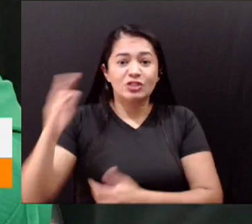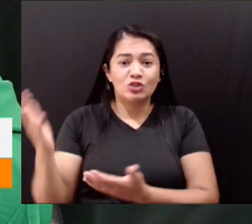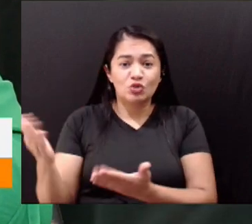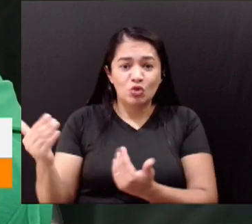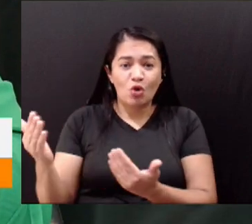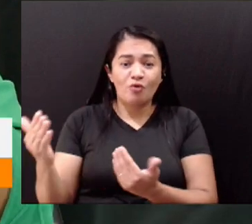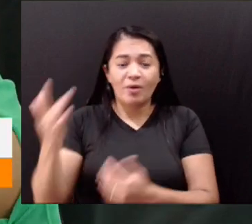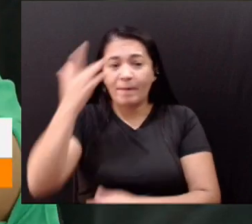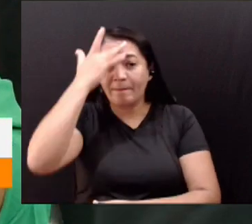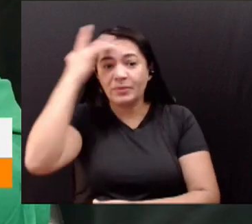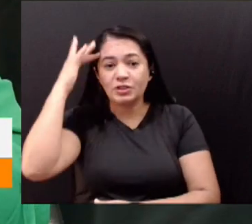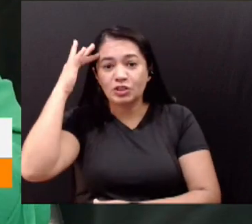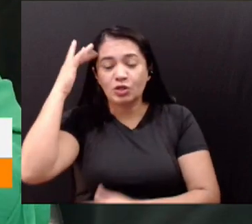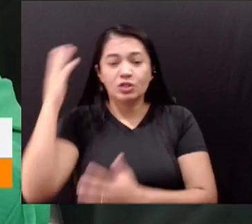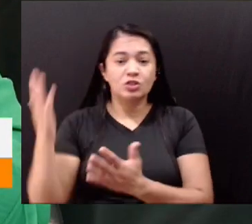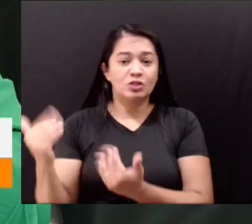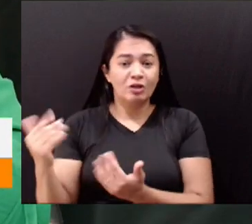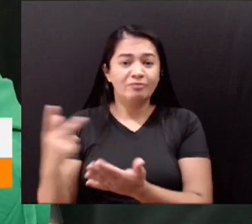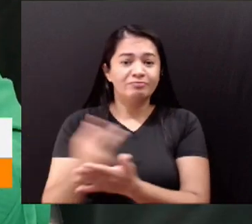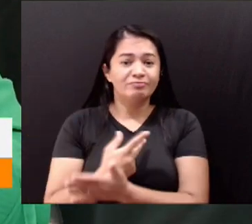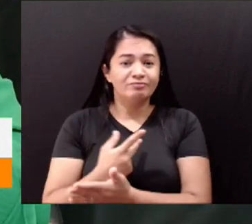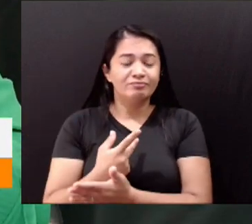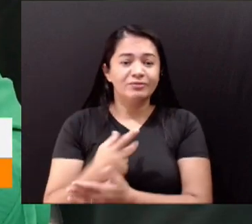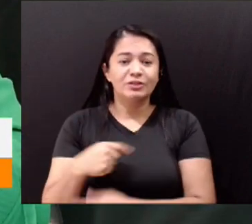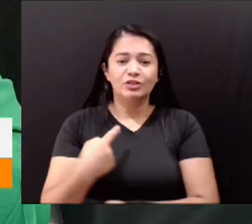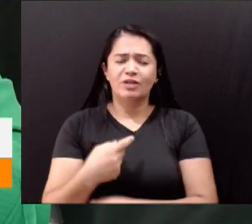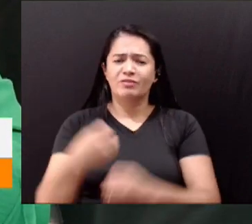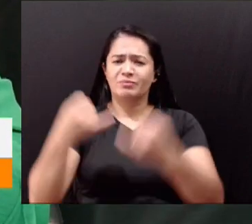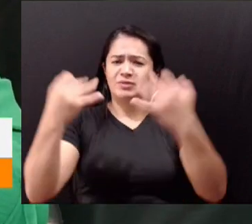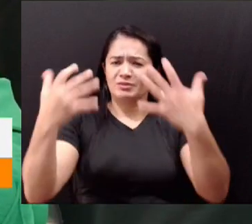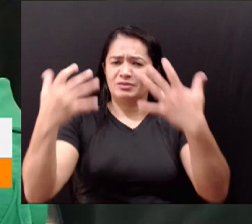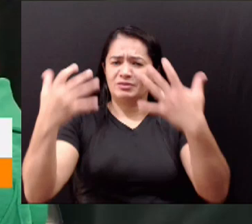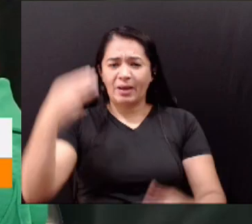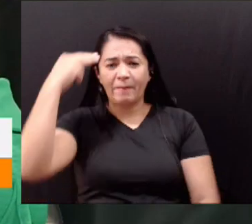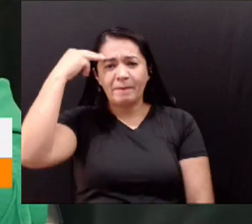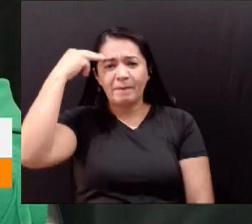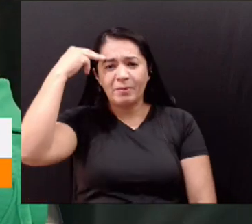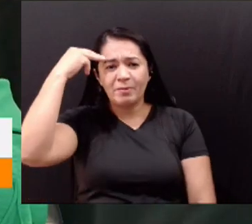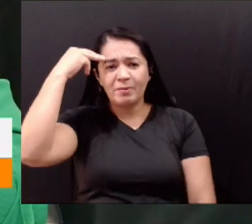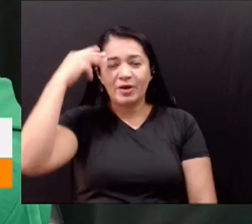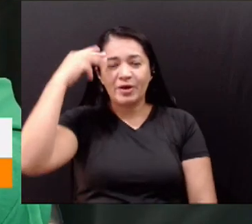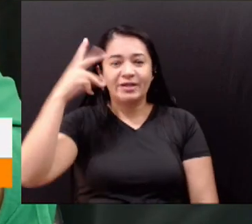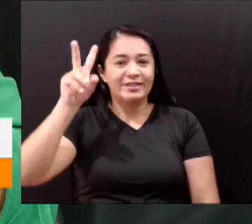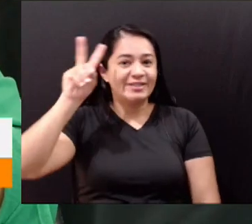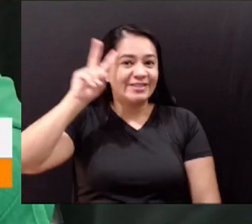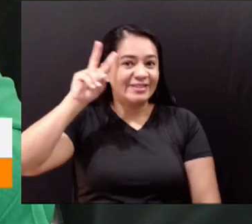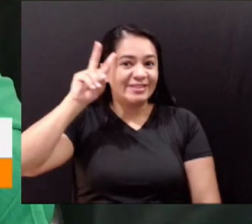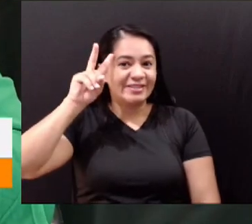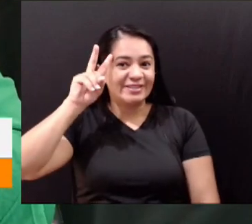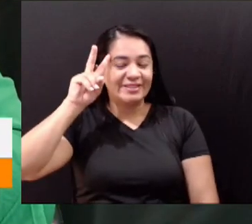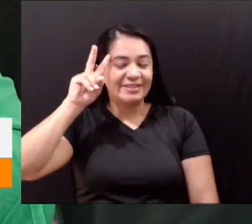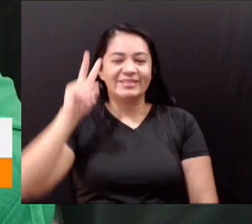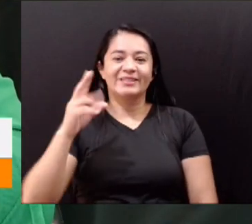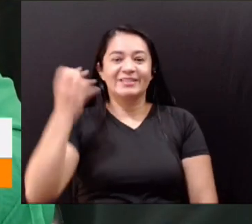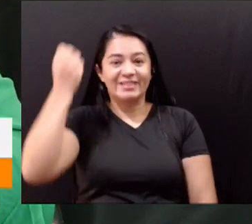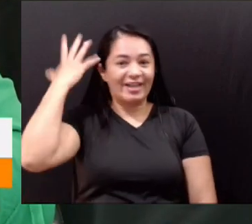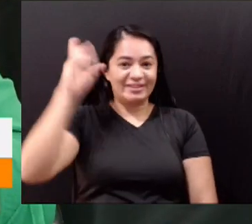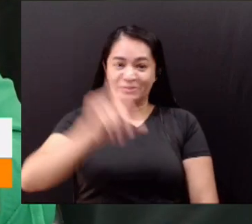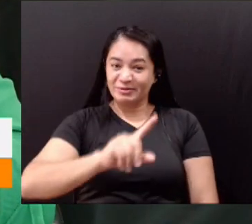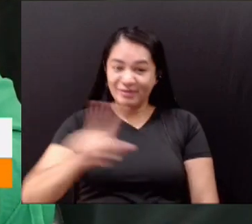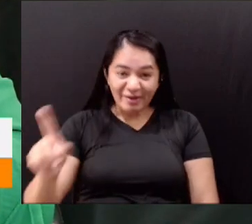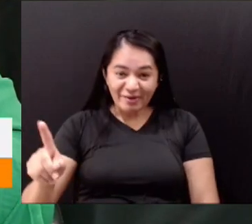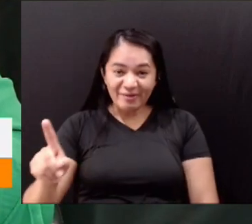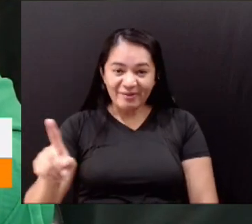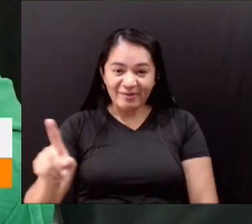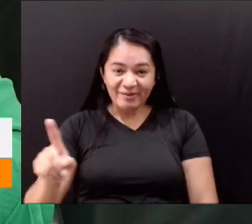ainda jovens. Então, a gente vai falar sobre memória na segunda-feira. Não esquece, segunda-feira, a partir das 8